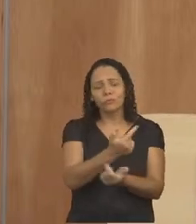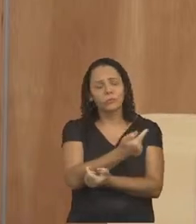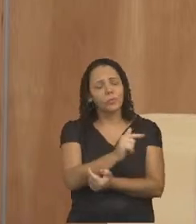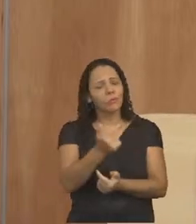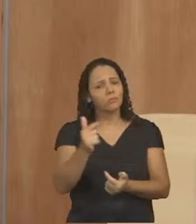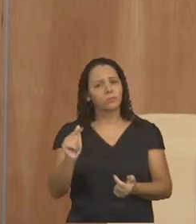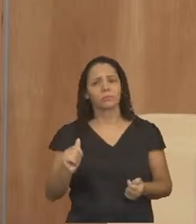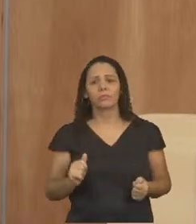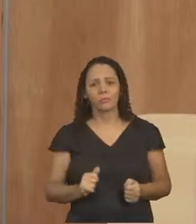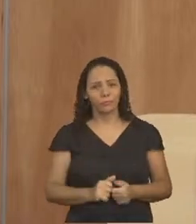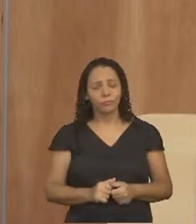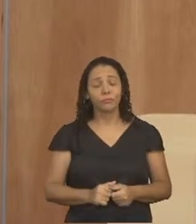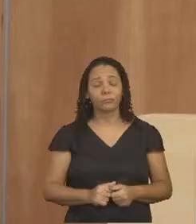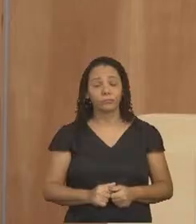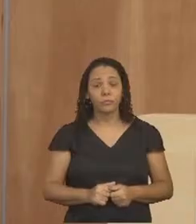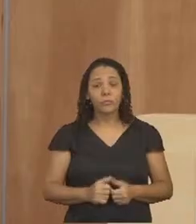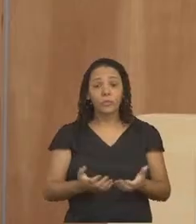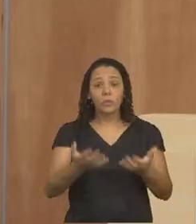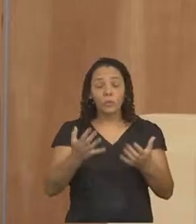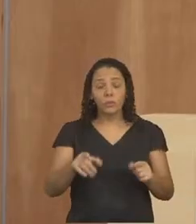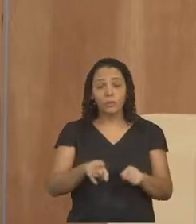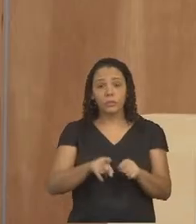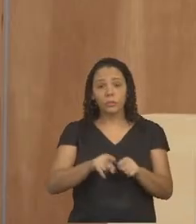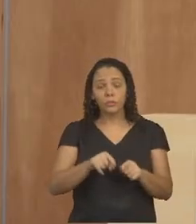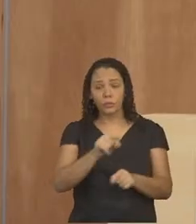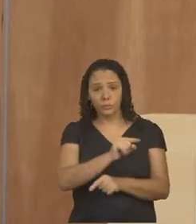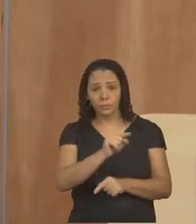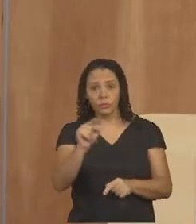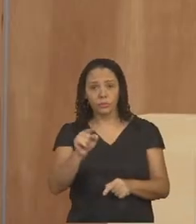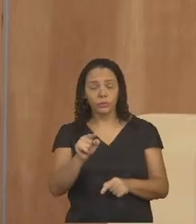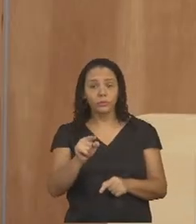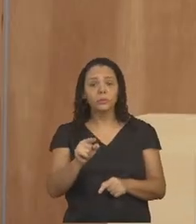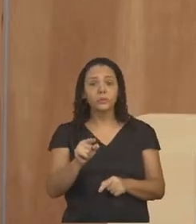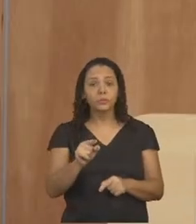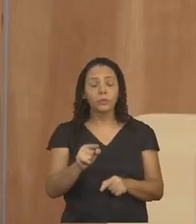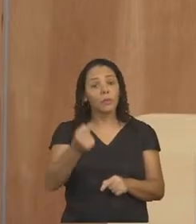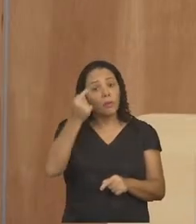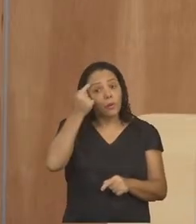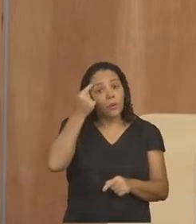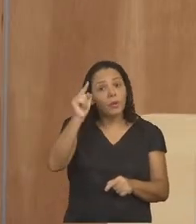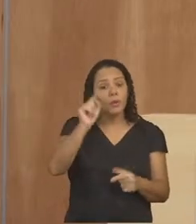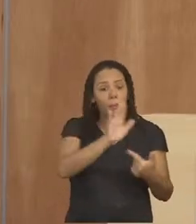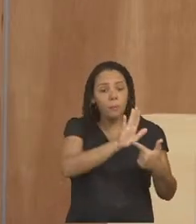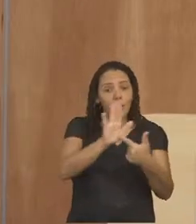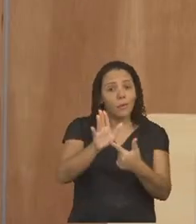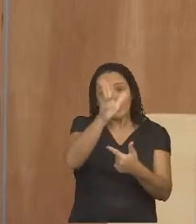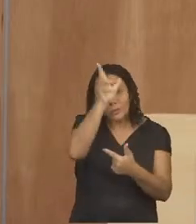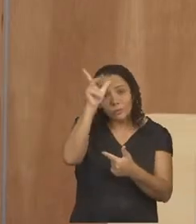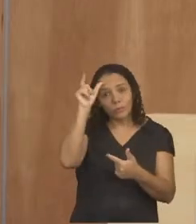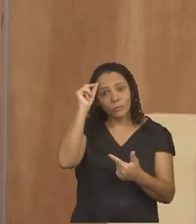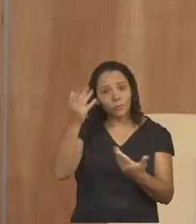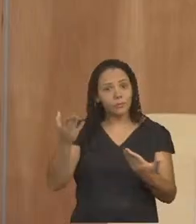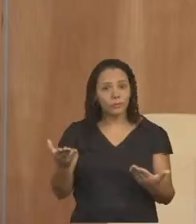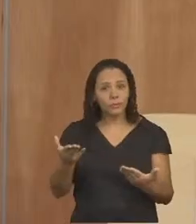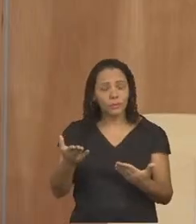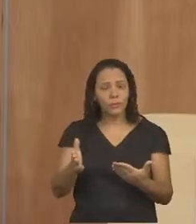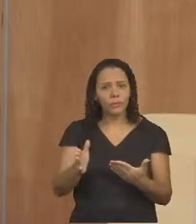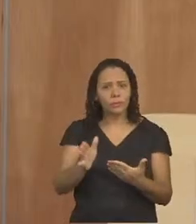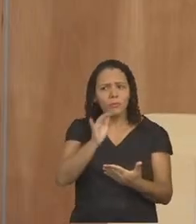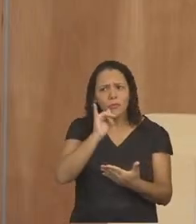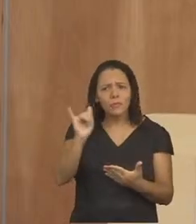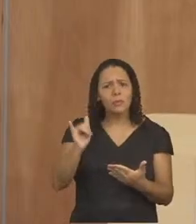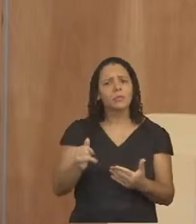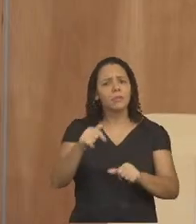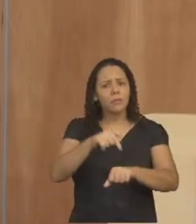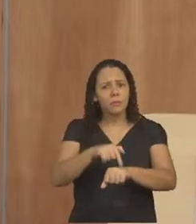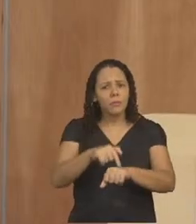Então, eu também queria, não é, que vocês da situação também levassem essa ideia para o prefeito, não é? Prefeito, chegou a hora de construir